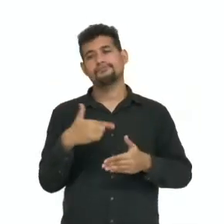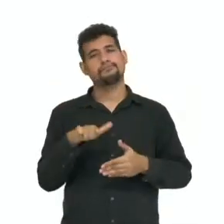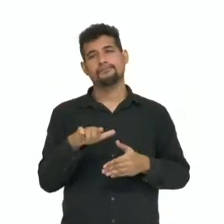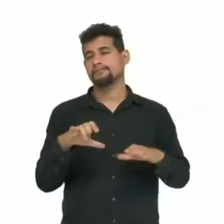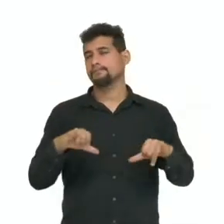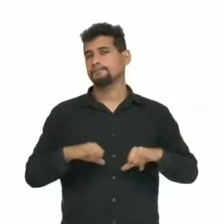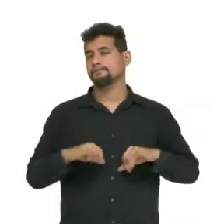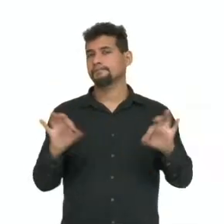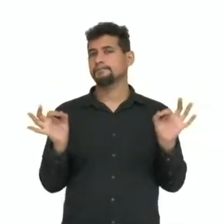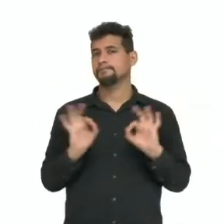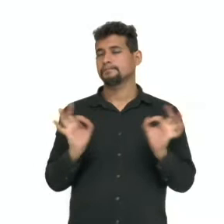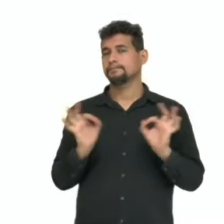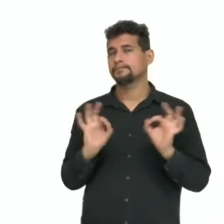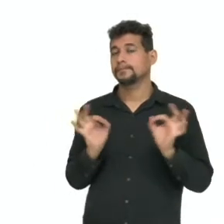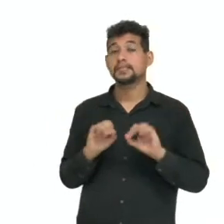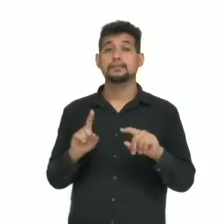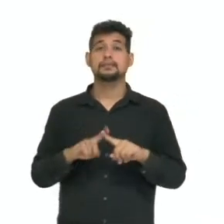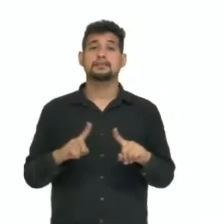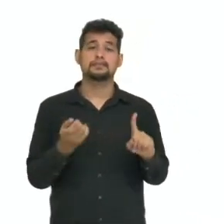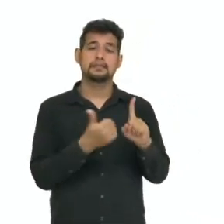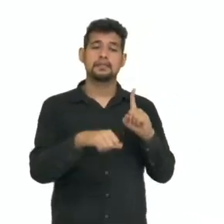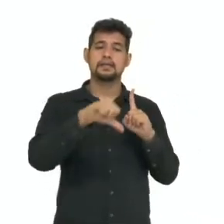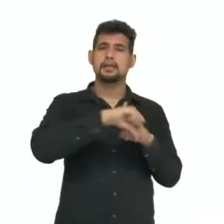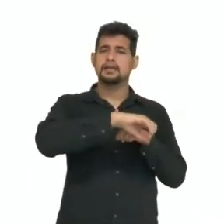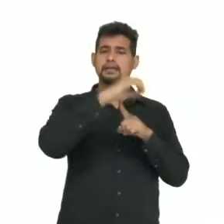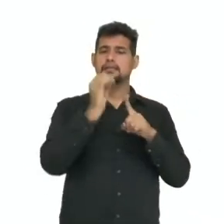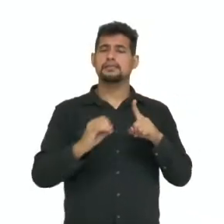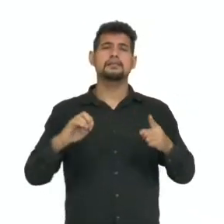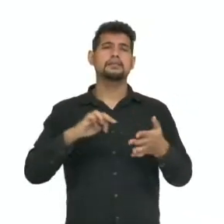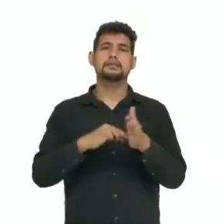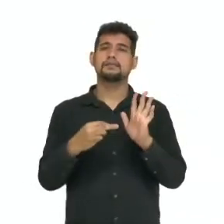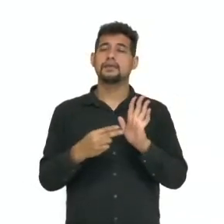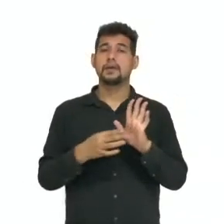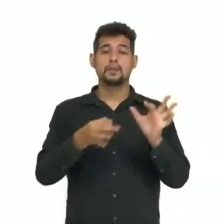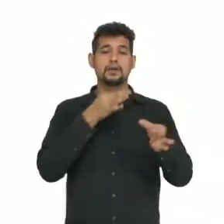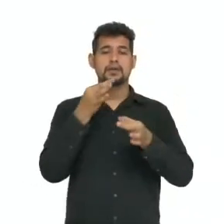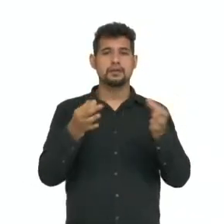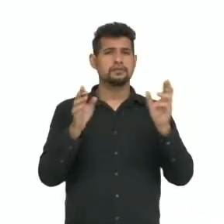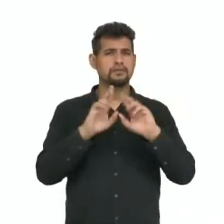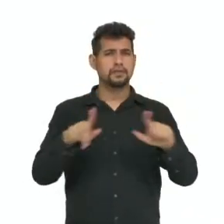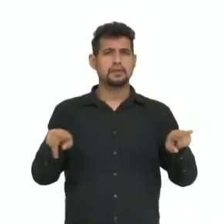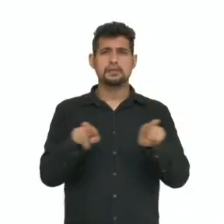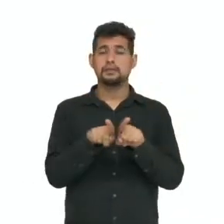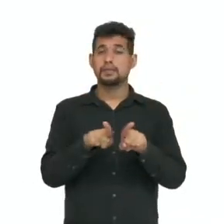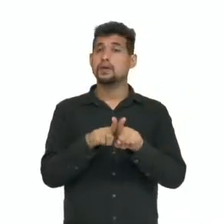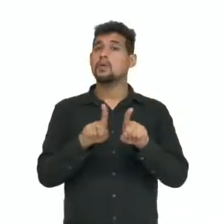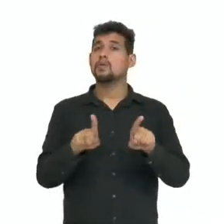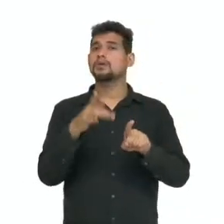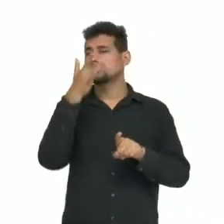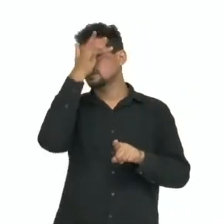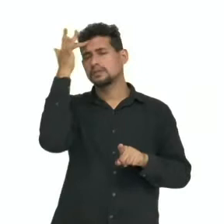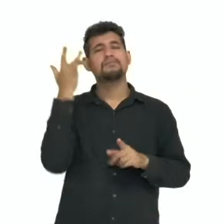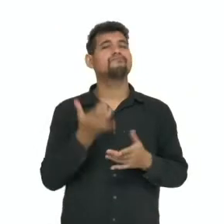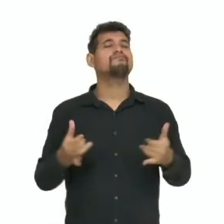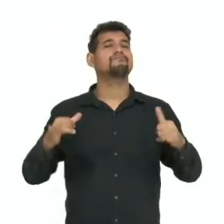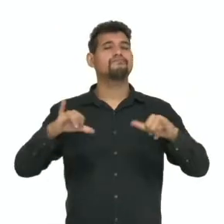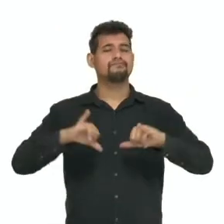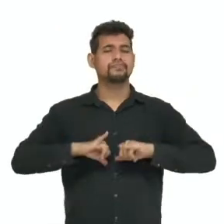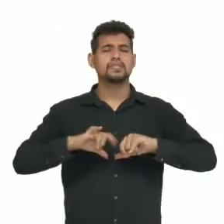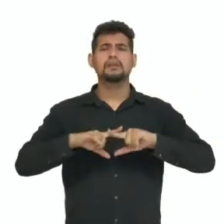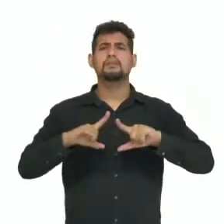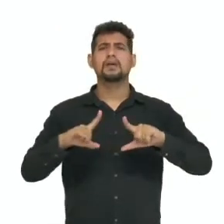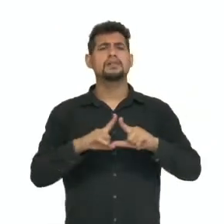punidos. Assim, a anistia passava a valer tanto para os opositores ao regime, quanto para os torturadores. O que é